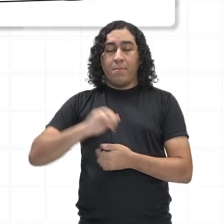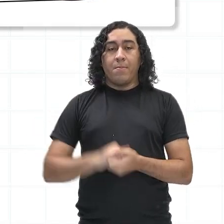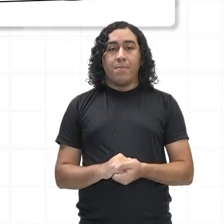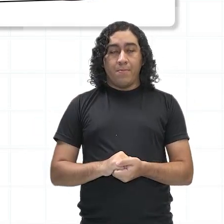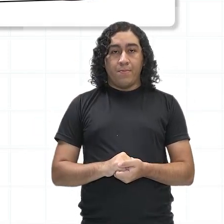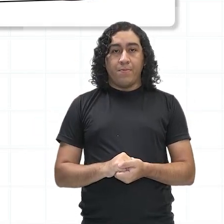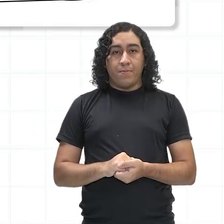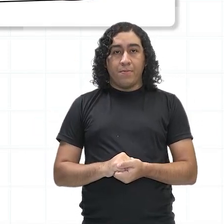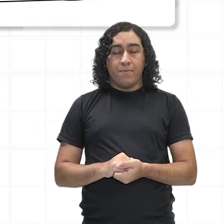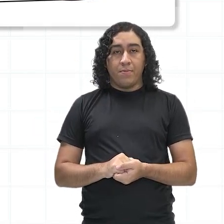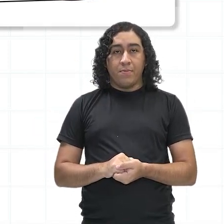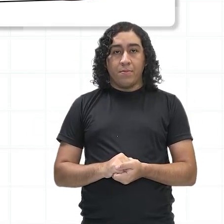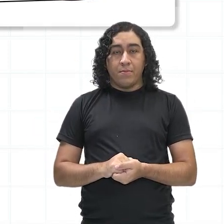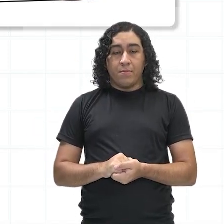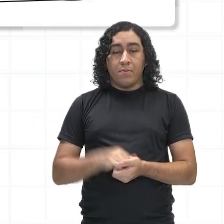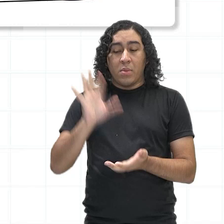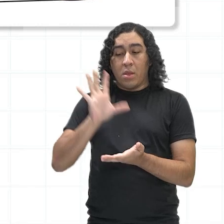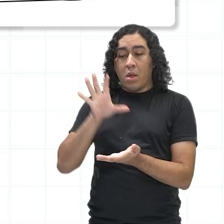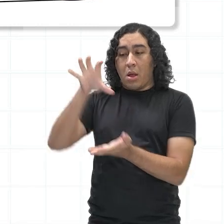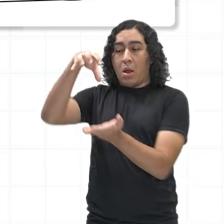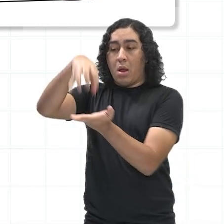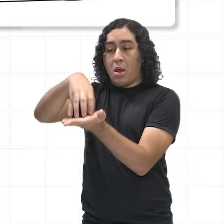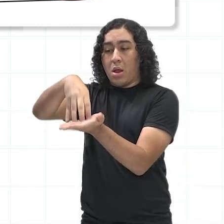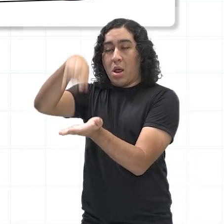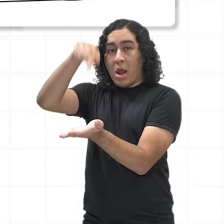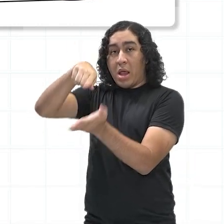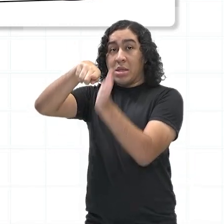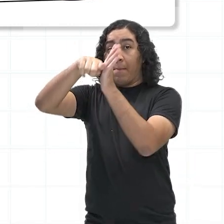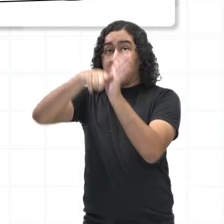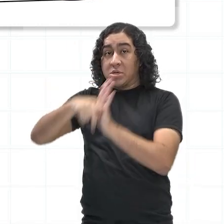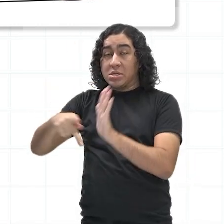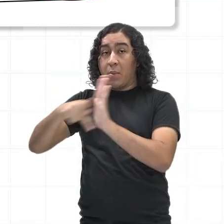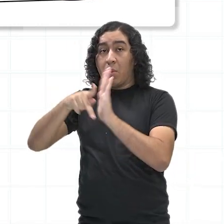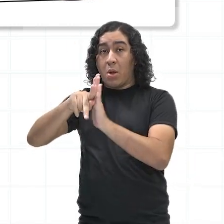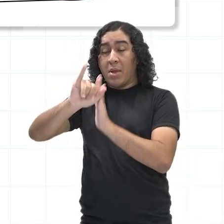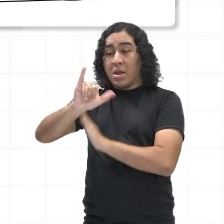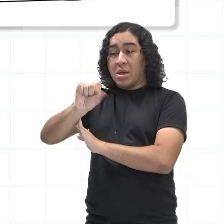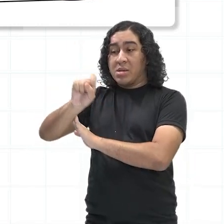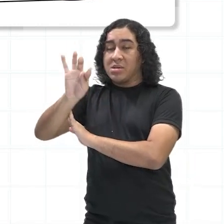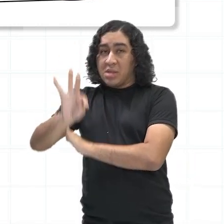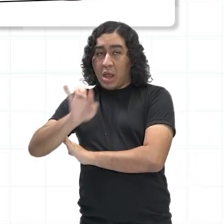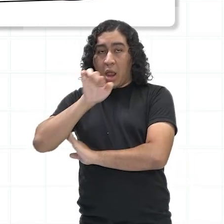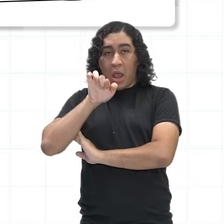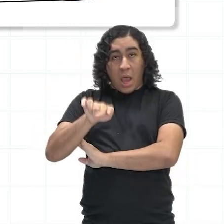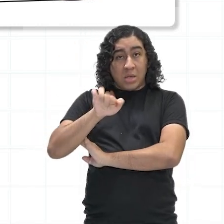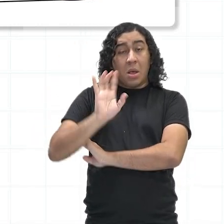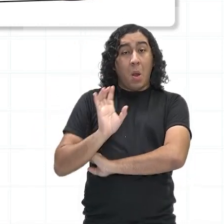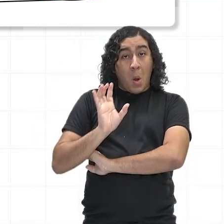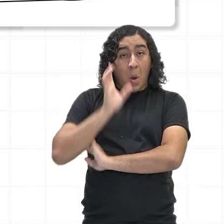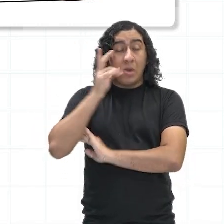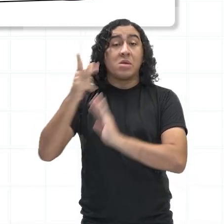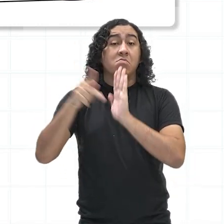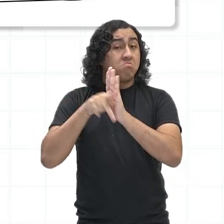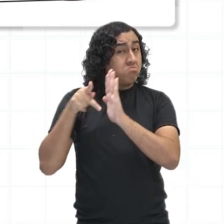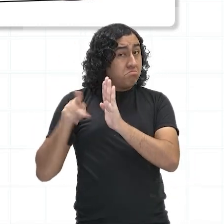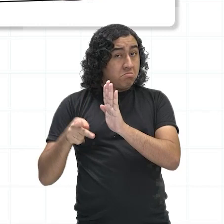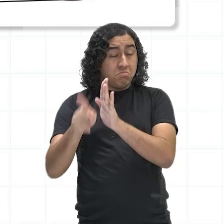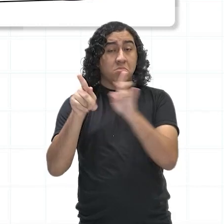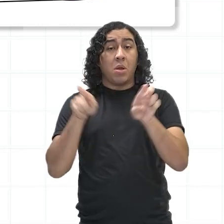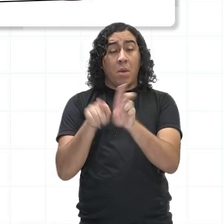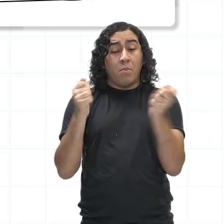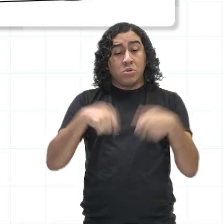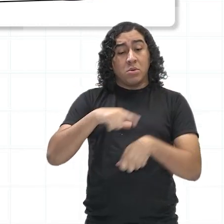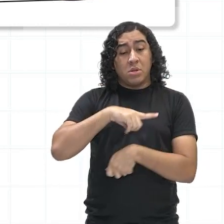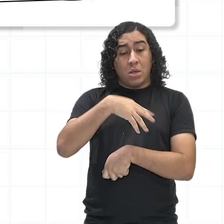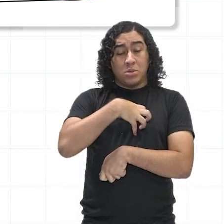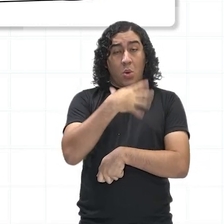Sociedade Brasileira de Infectologia, a gonorreia é a mais comum das ISTs e ela pode afetar tanto